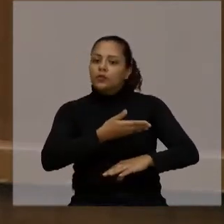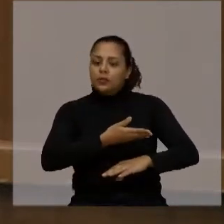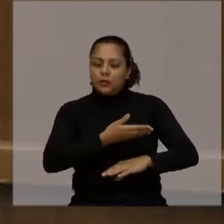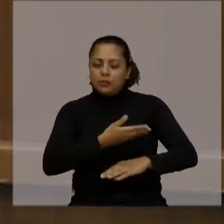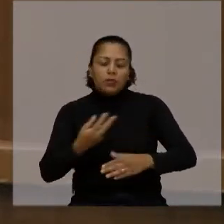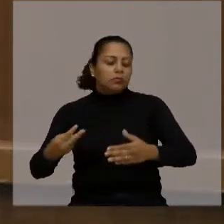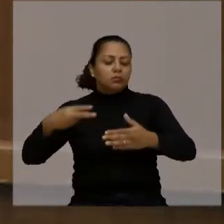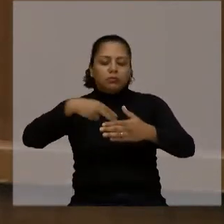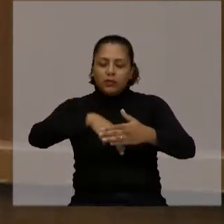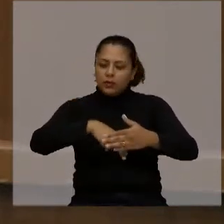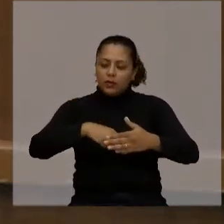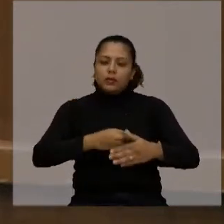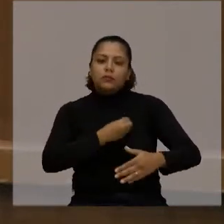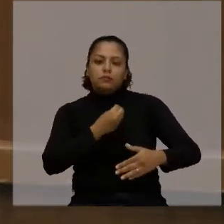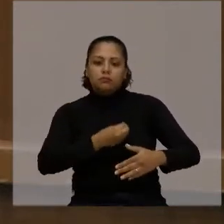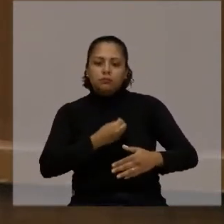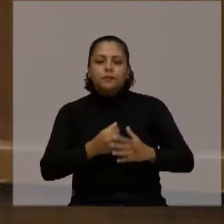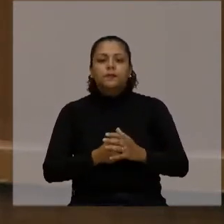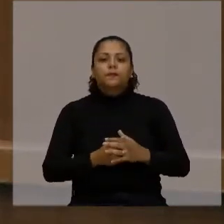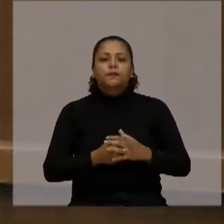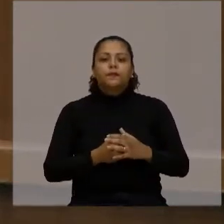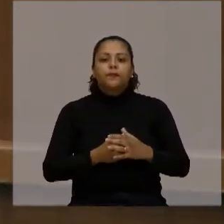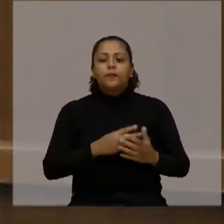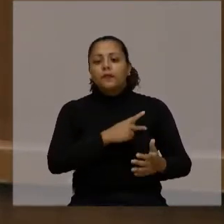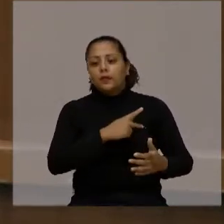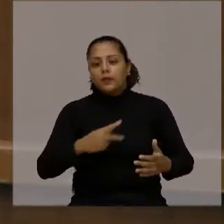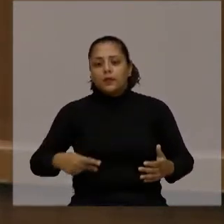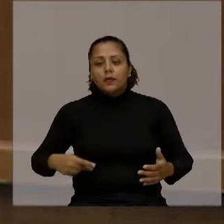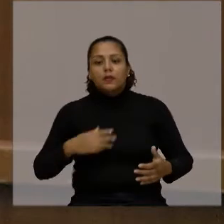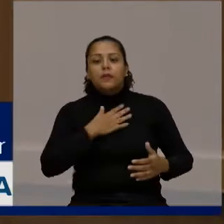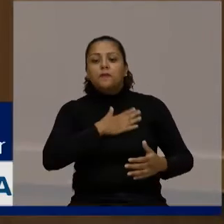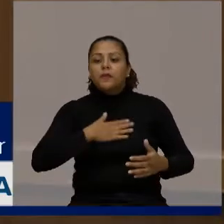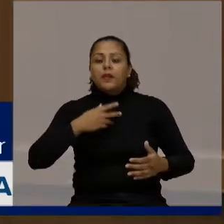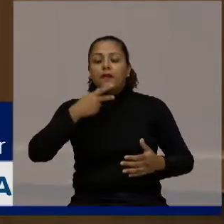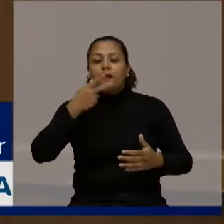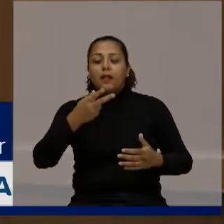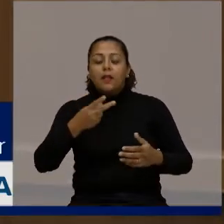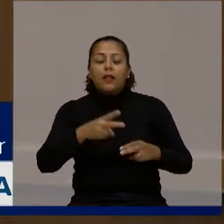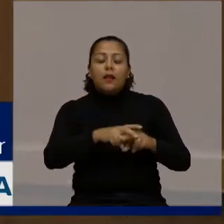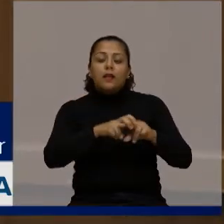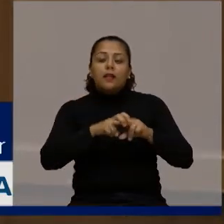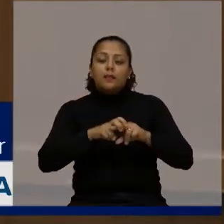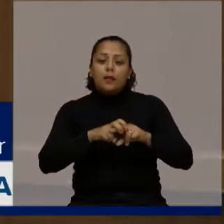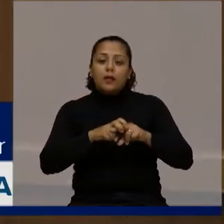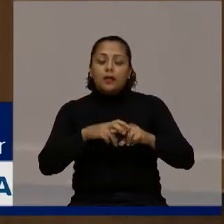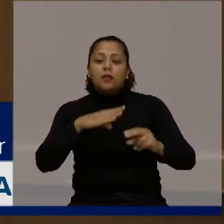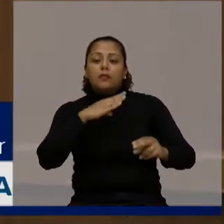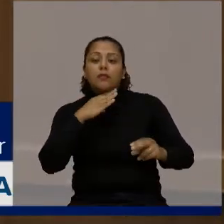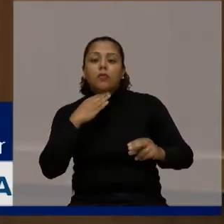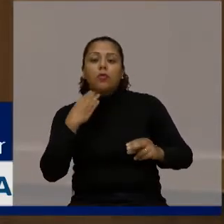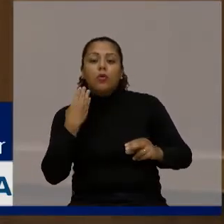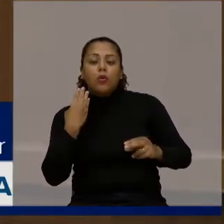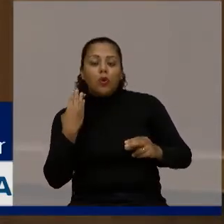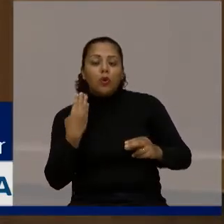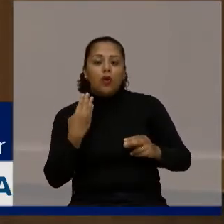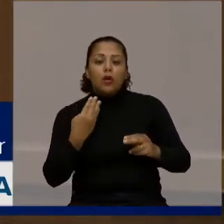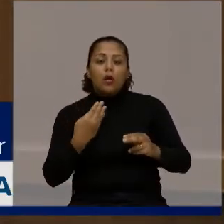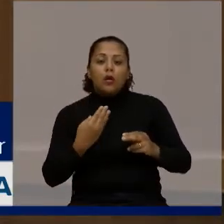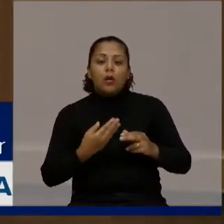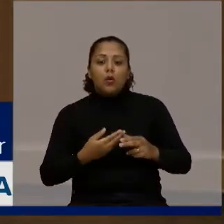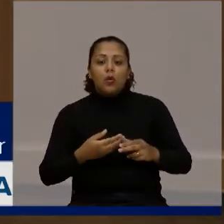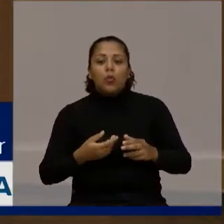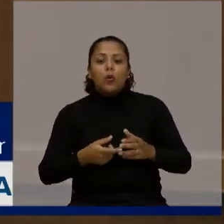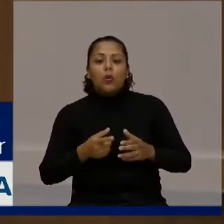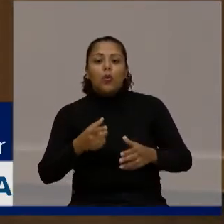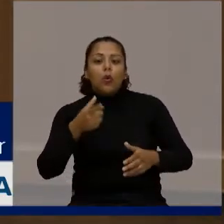Presidente, gostaria de falar a respeito do falecimento ontem de um ex-atleta do